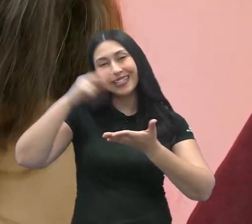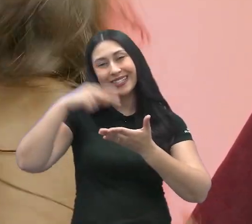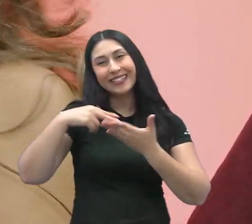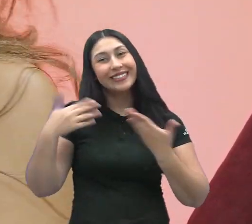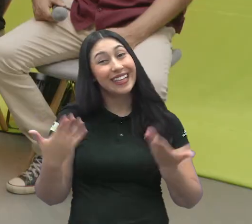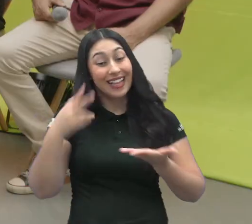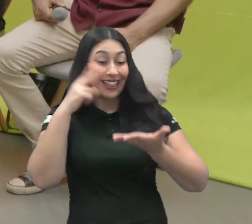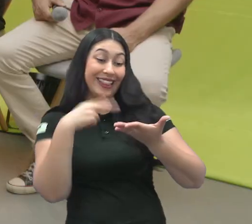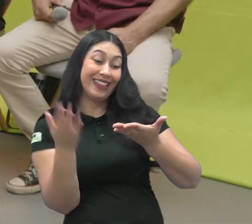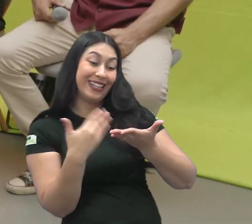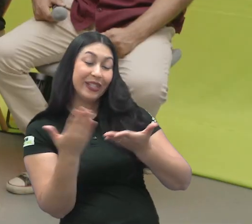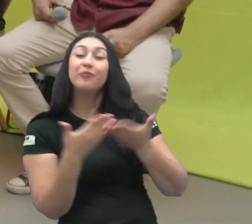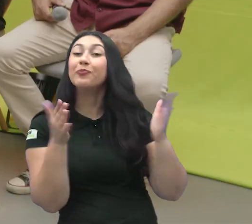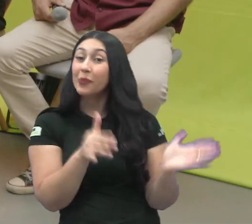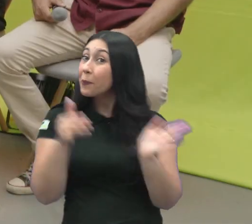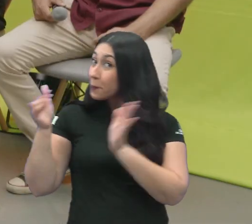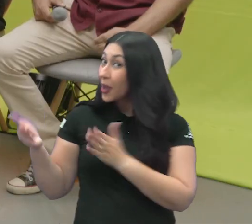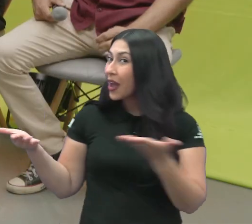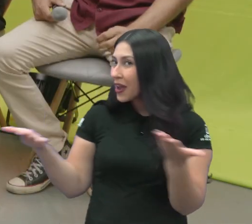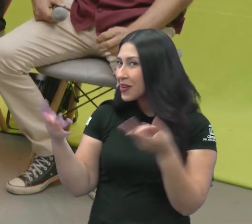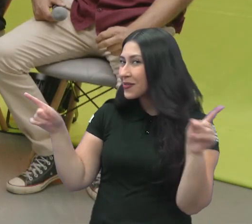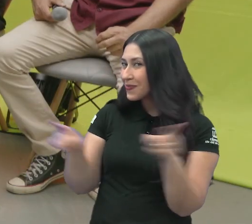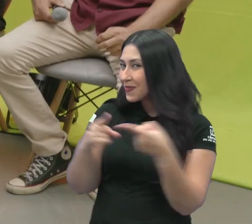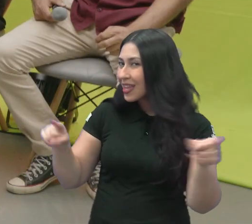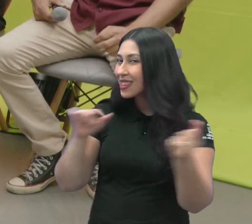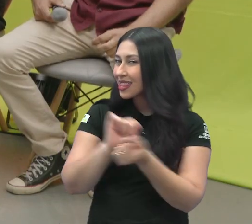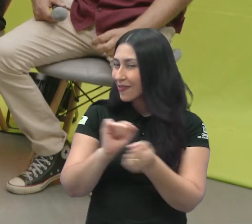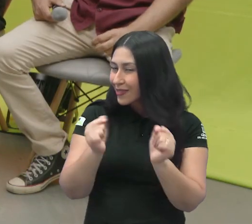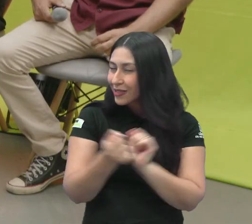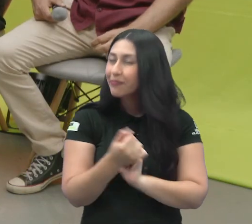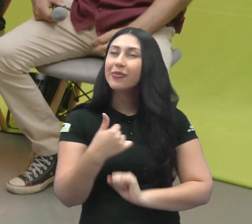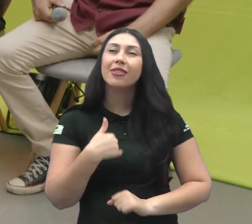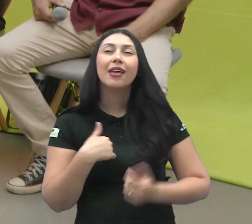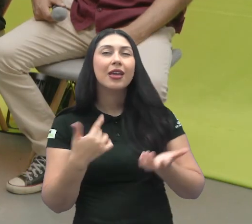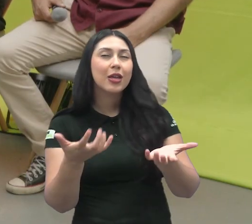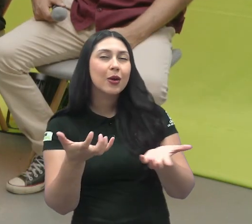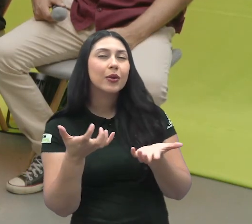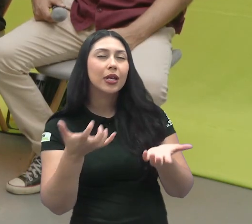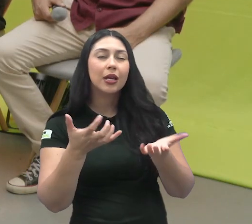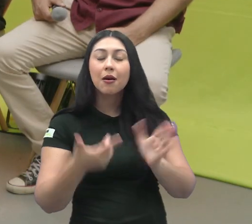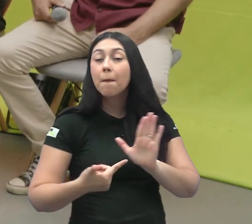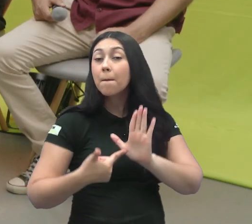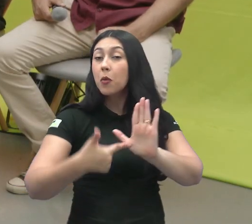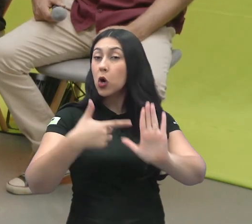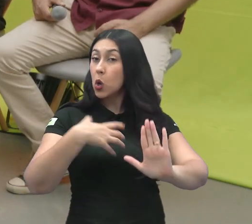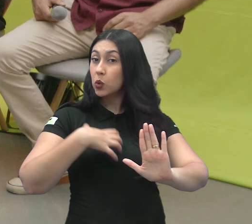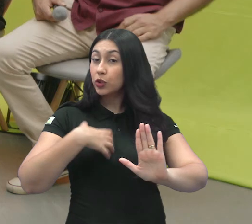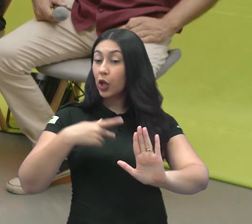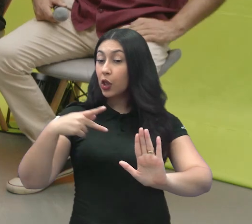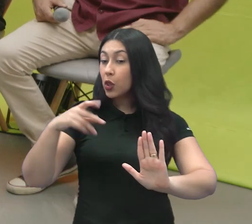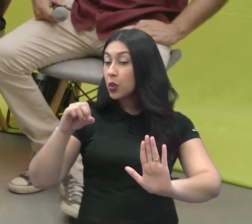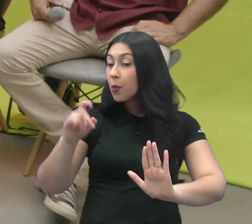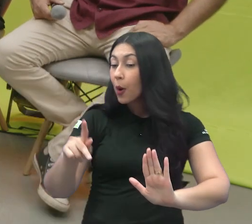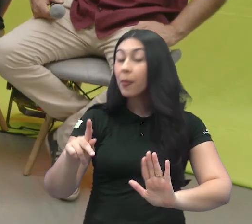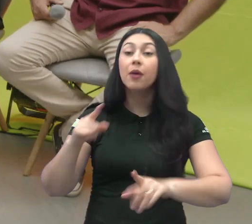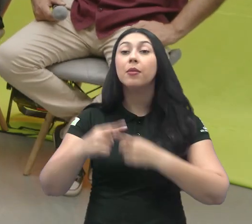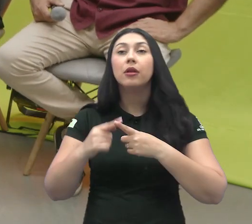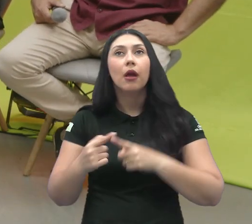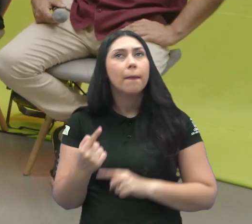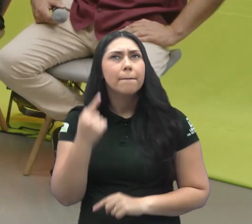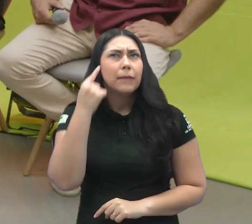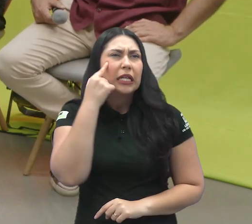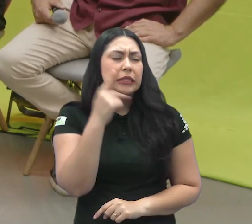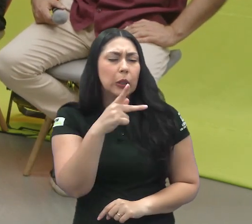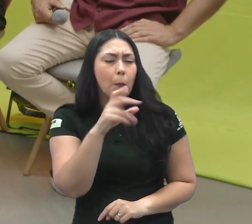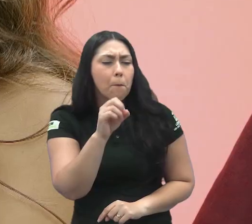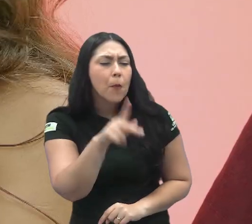leiam muito. Agora, sobre os arranjos, eu queria que soasse pop, porque é sempre assim, né? Quando as pessoas falam o que é